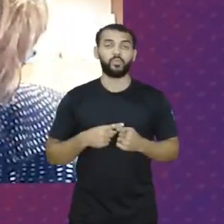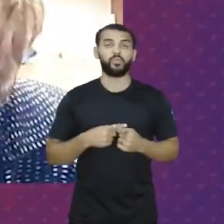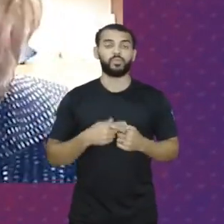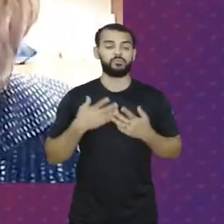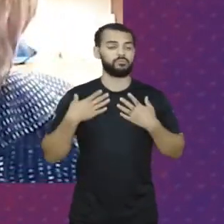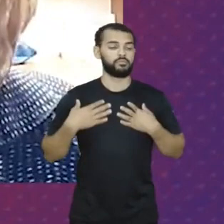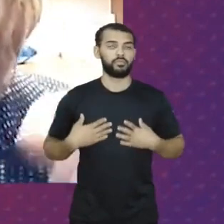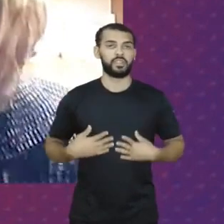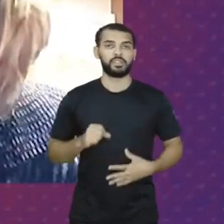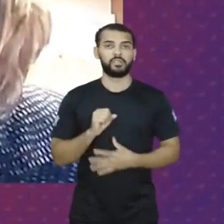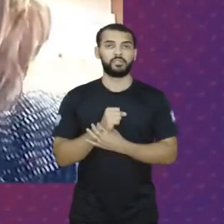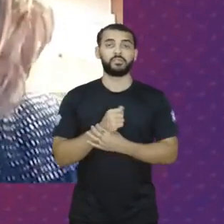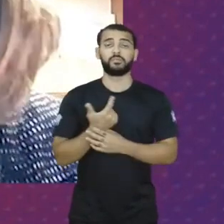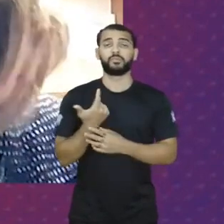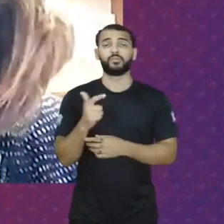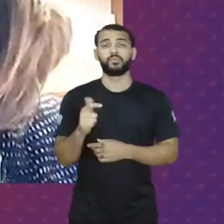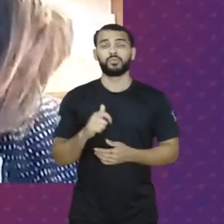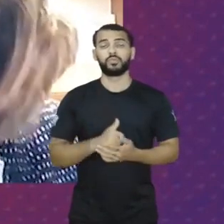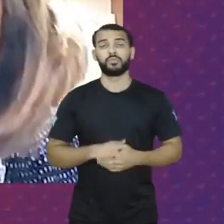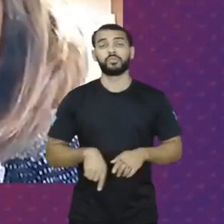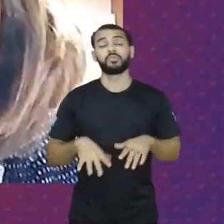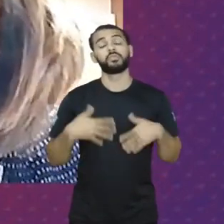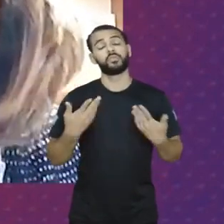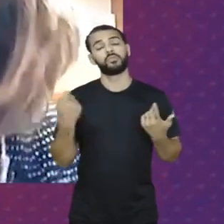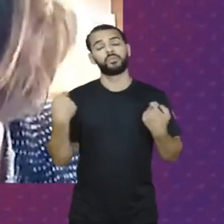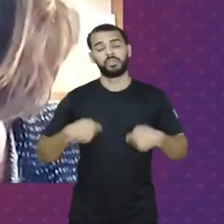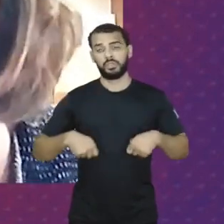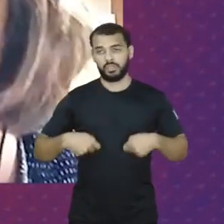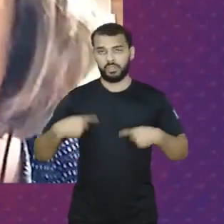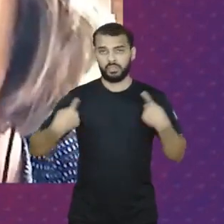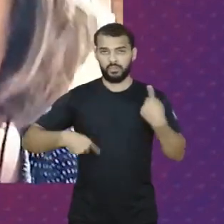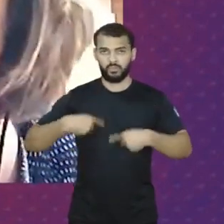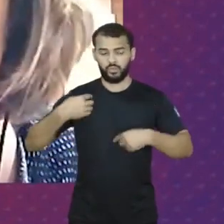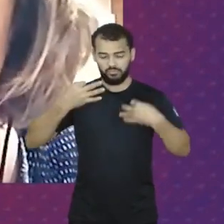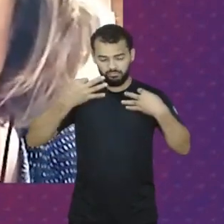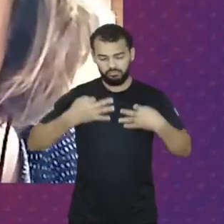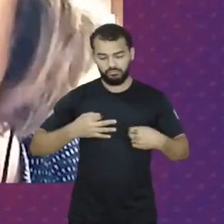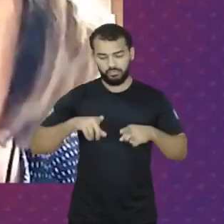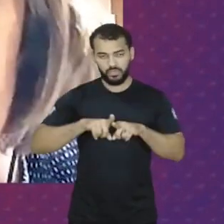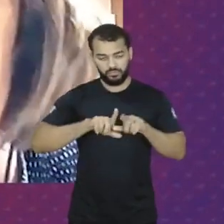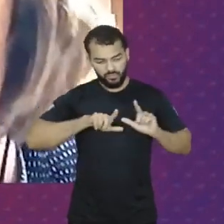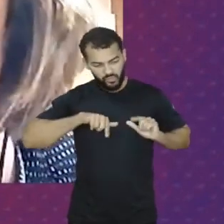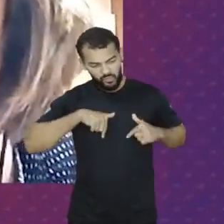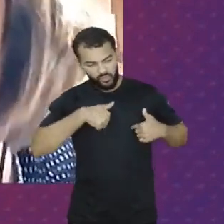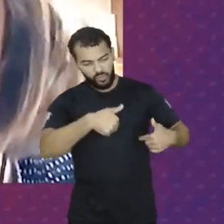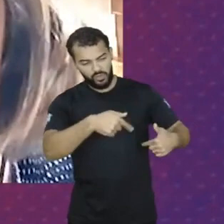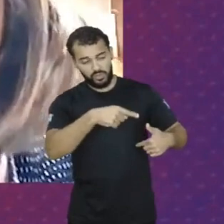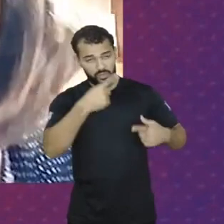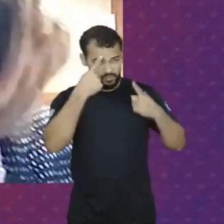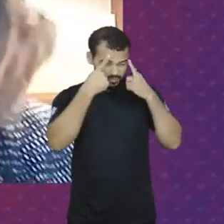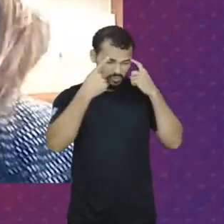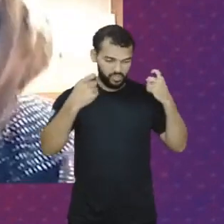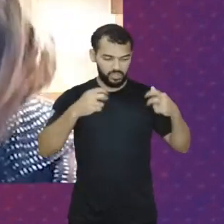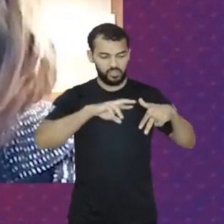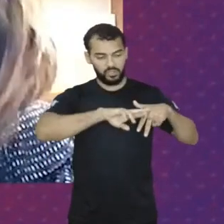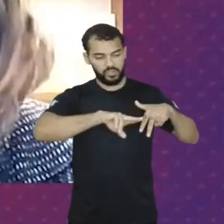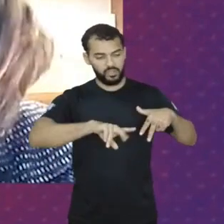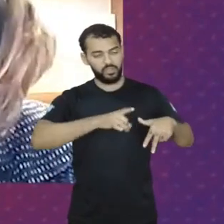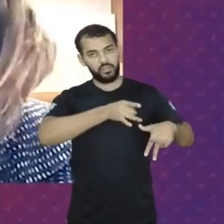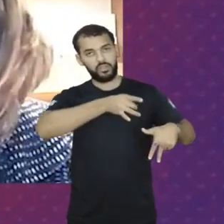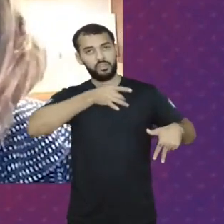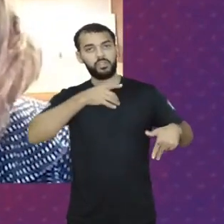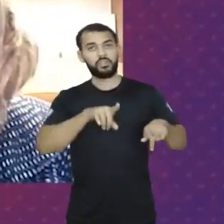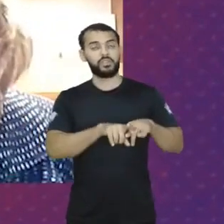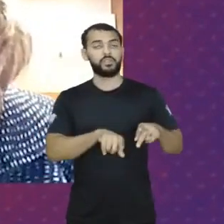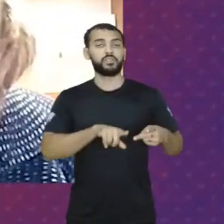mesmas. Portanto, é preciso ter políticas concretas de enfrentamento a uma violência de gênero e uma